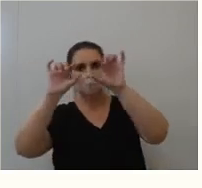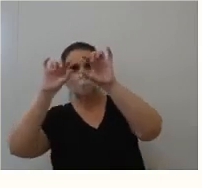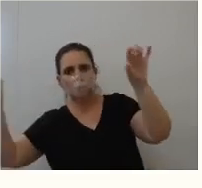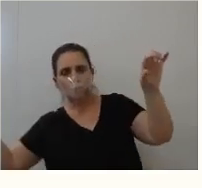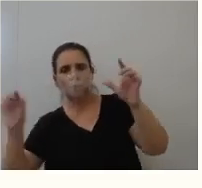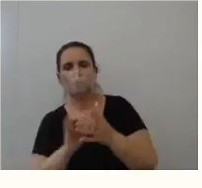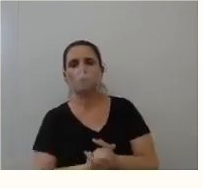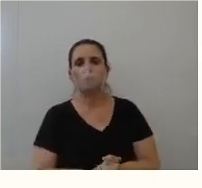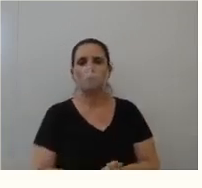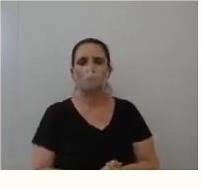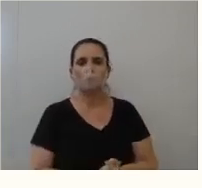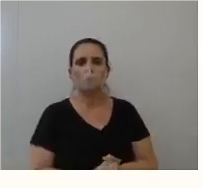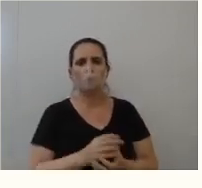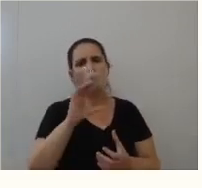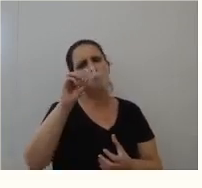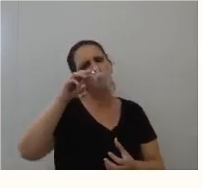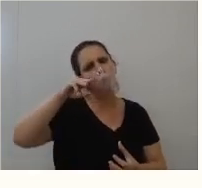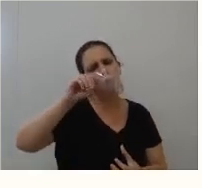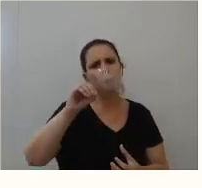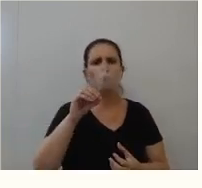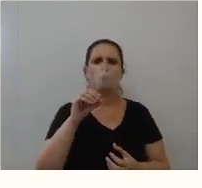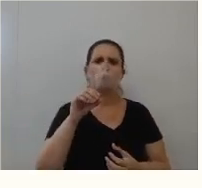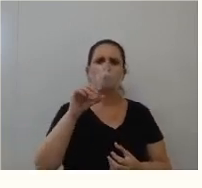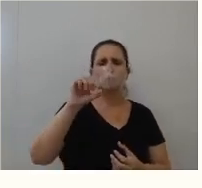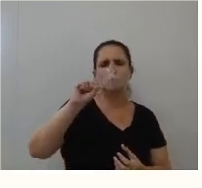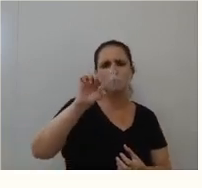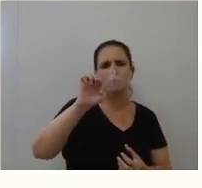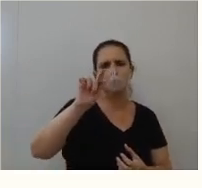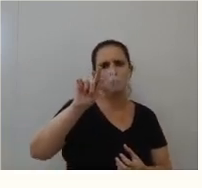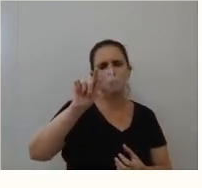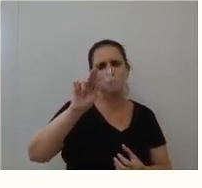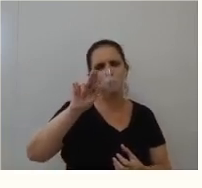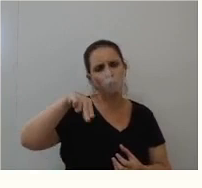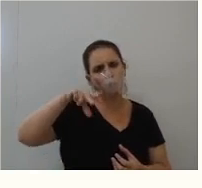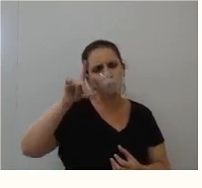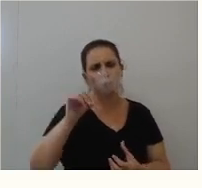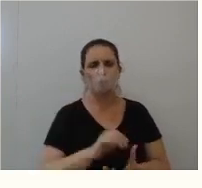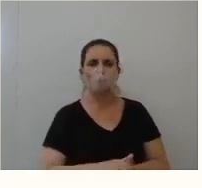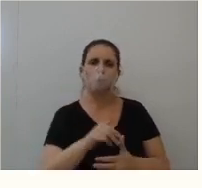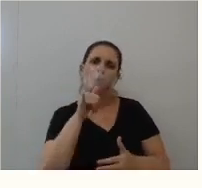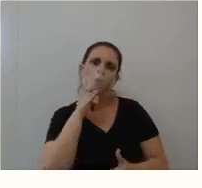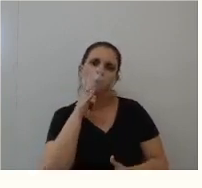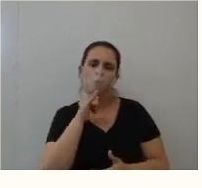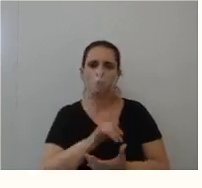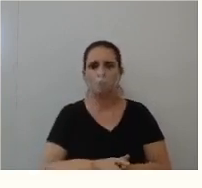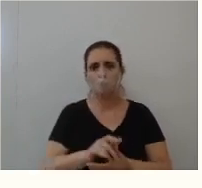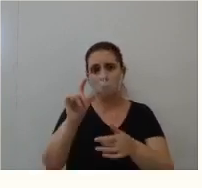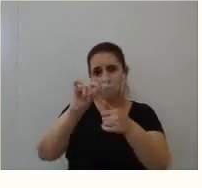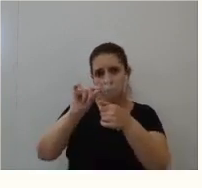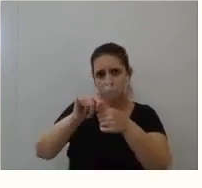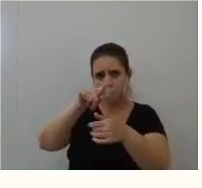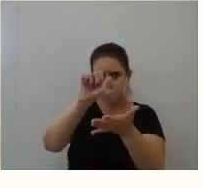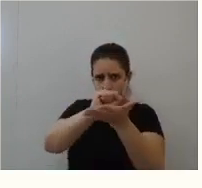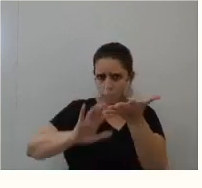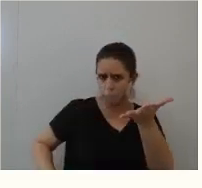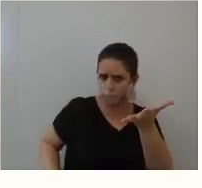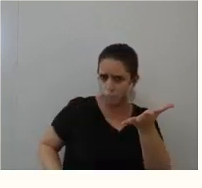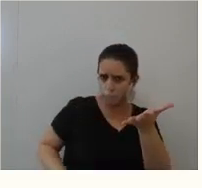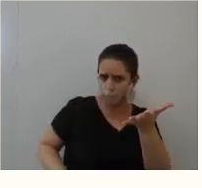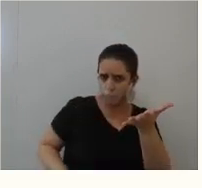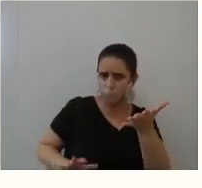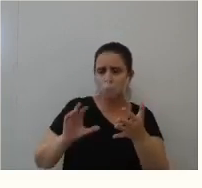a outro. Como, conforme, segundo, consoante. Quando eu digo, por exemplo, fez as